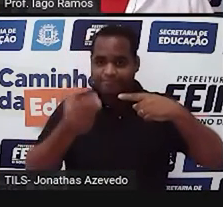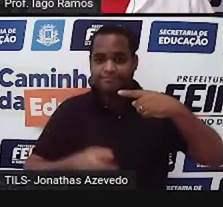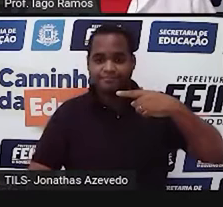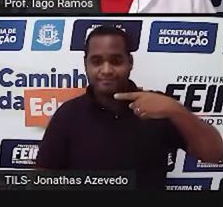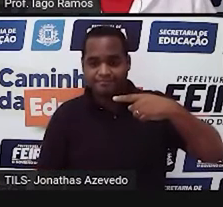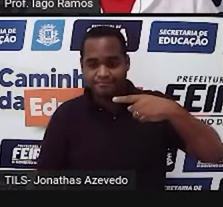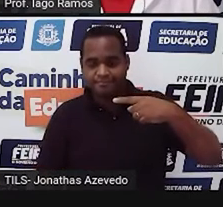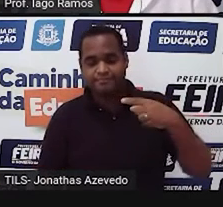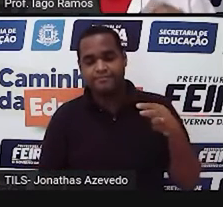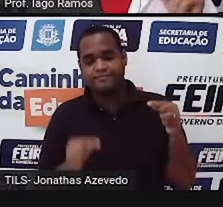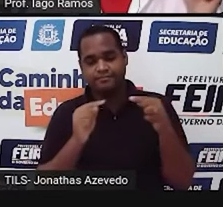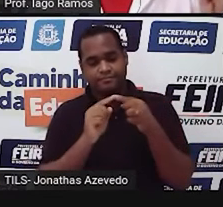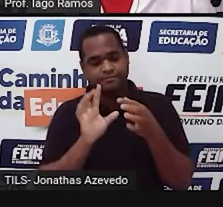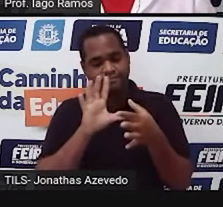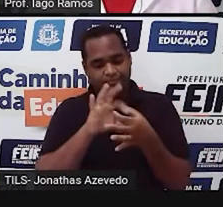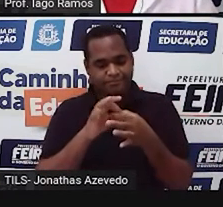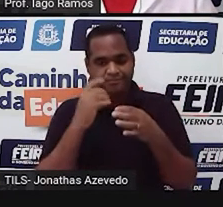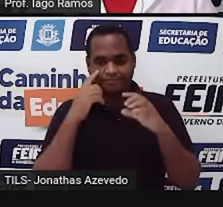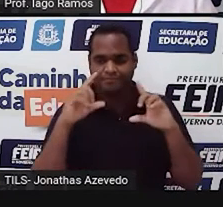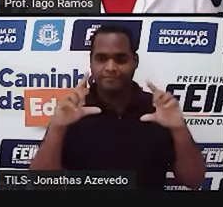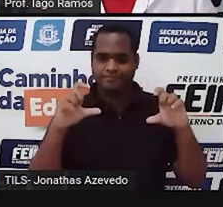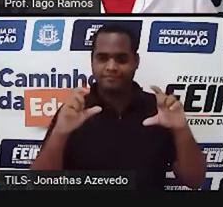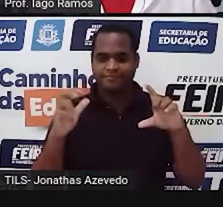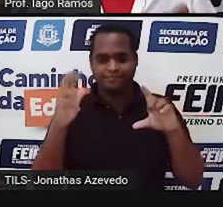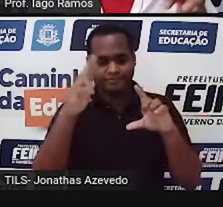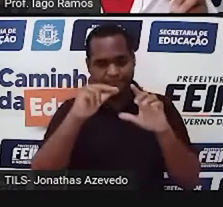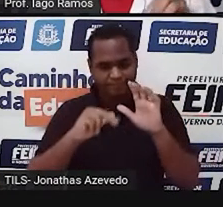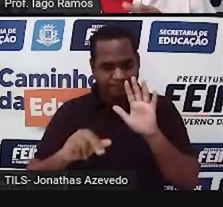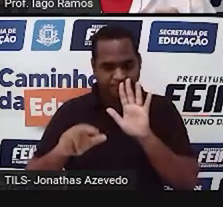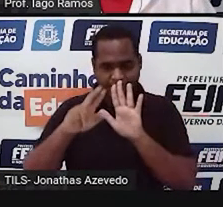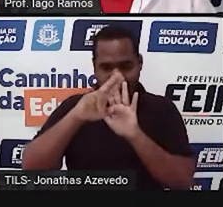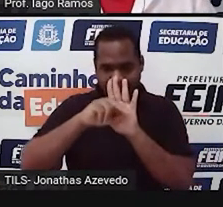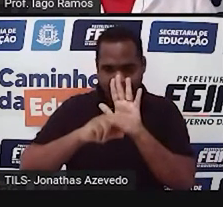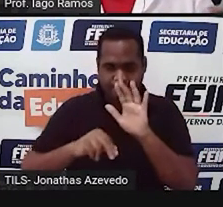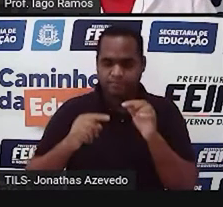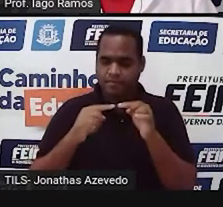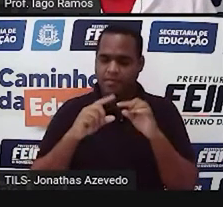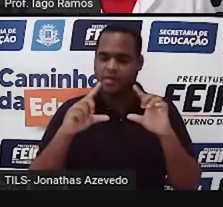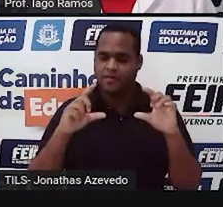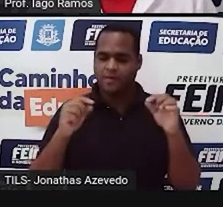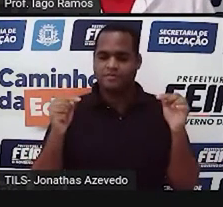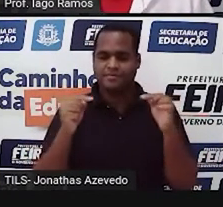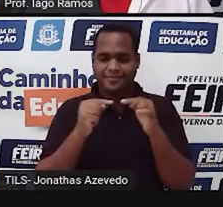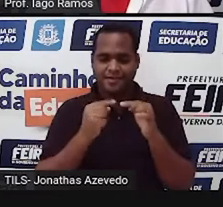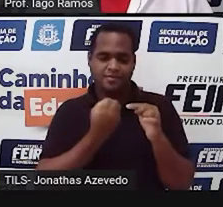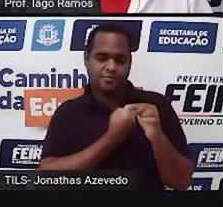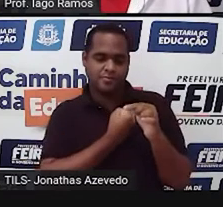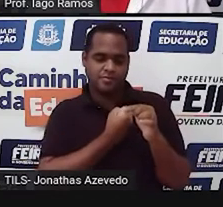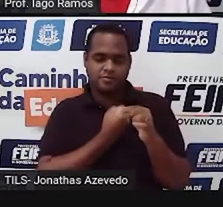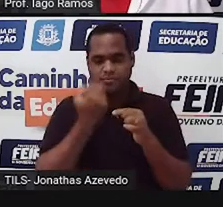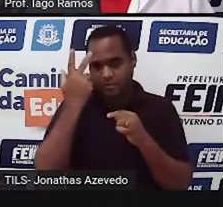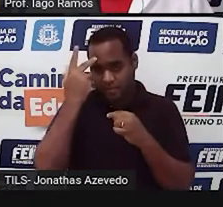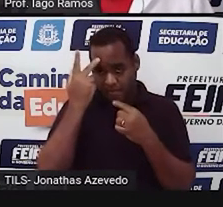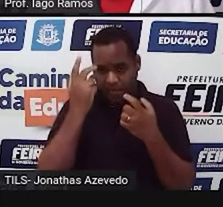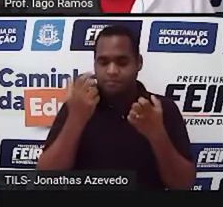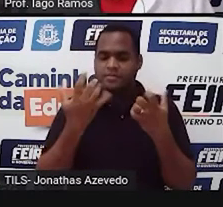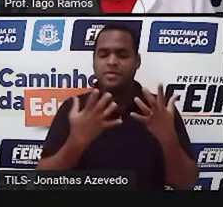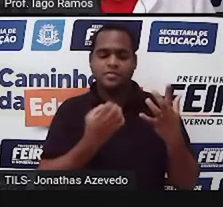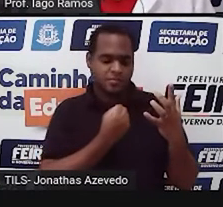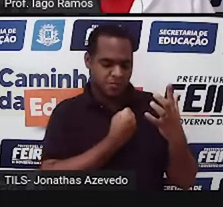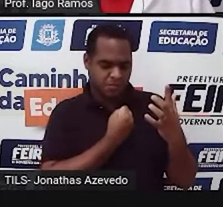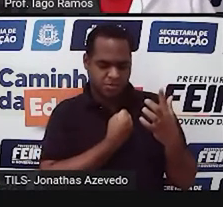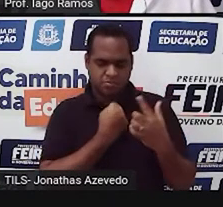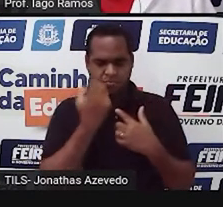que tem a ver com aquela imagenzinha da lousa né tinha ali os números naturais e o que são números